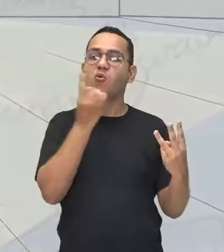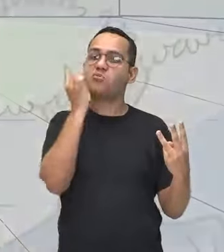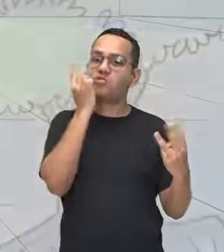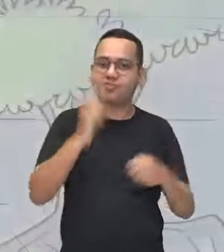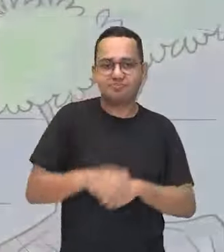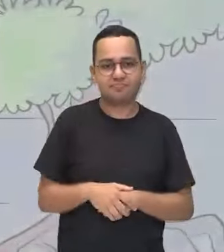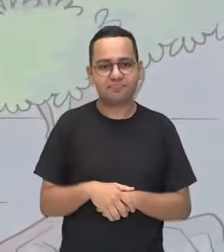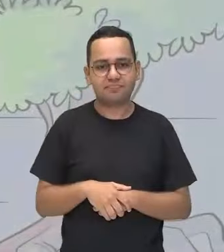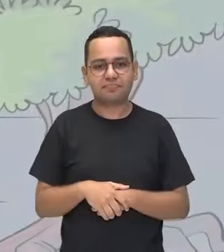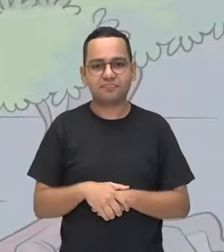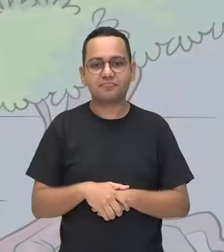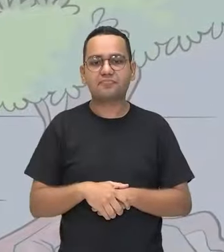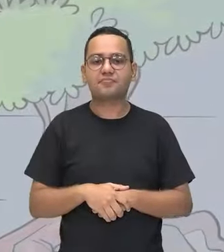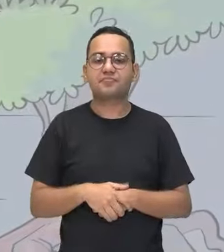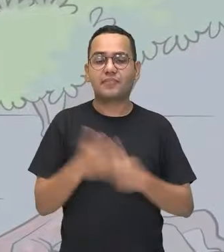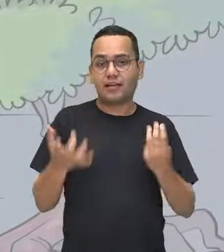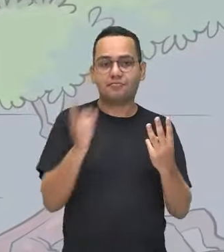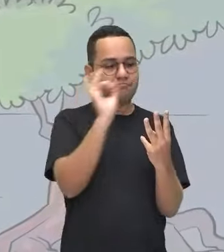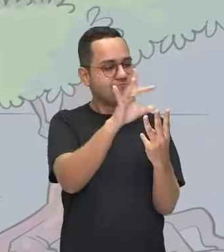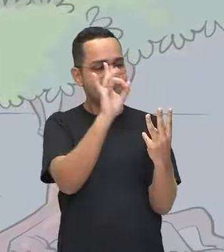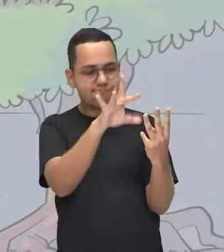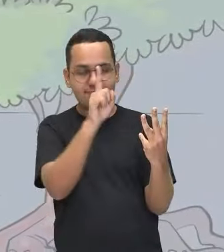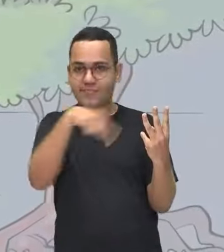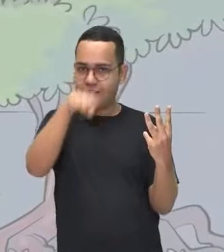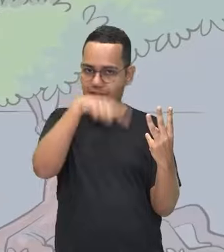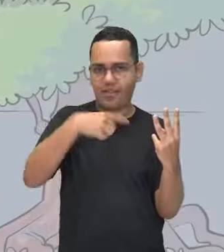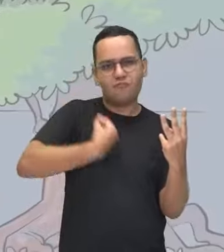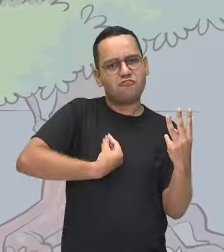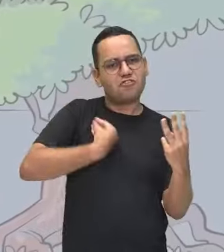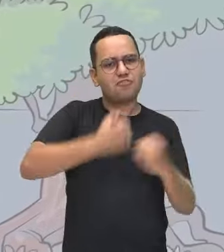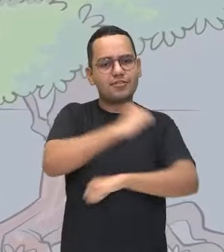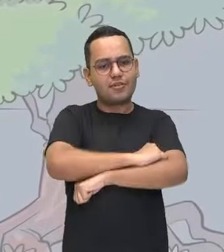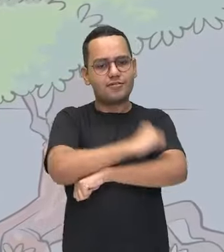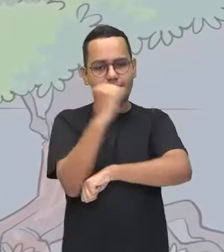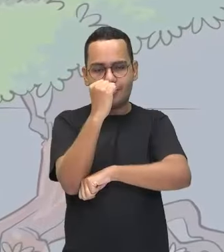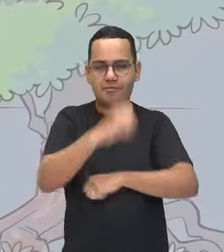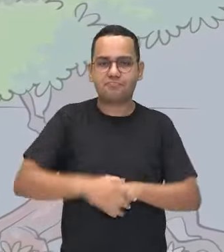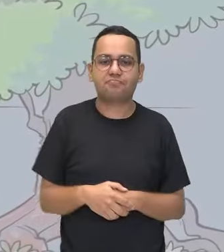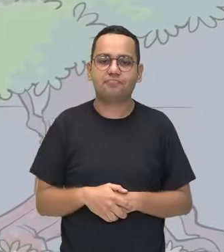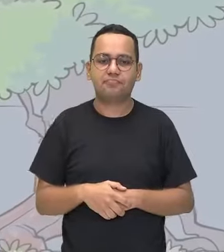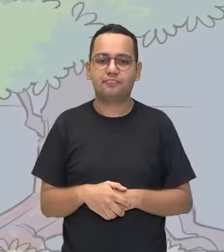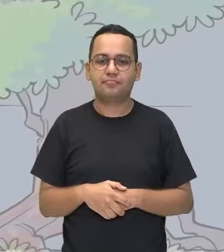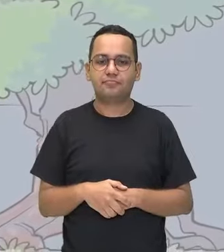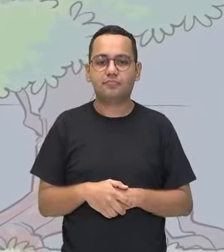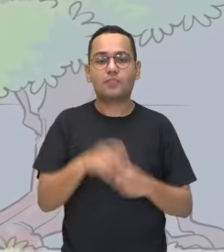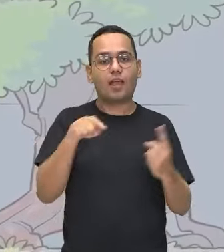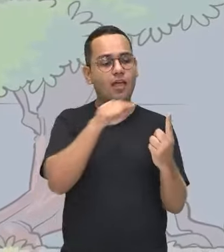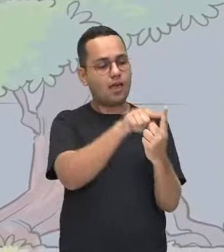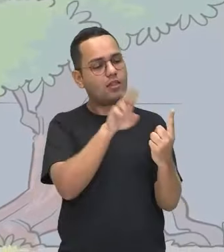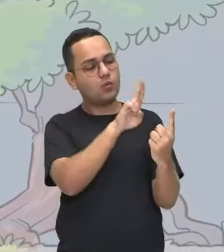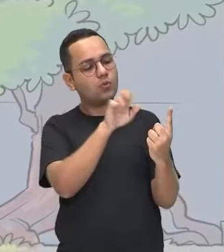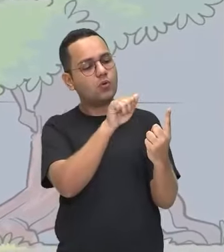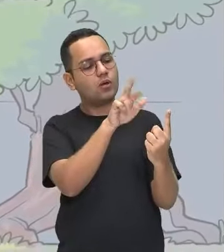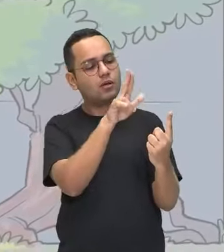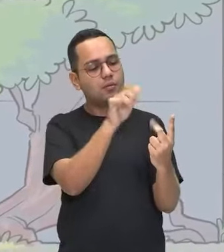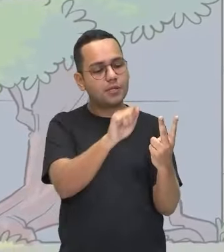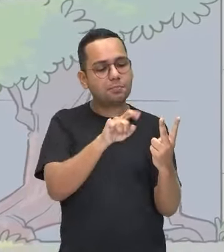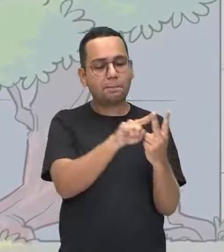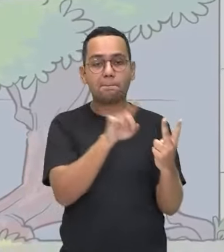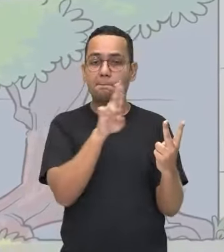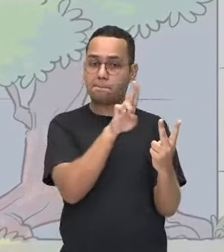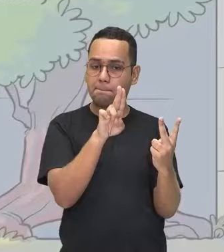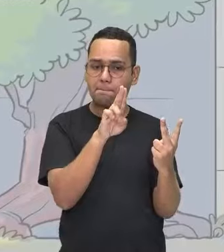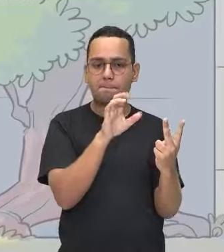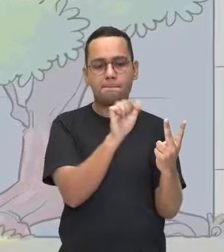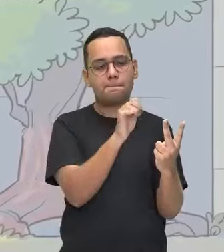dia. Pensaremos em cada menina que vivia naquela janela. Uma que se chamava Arabella,